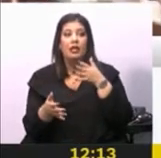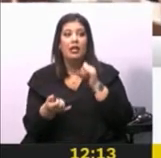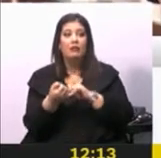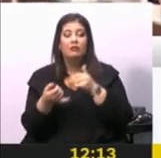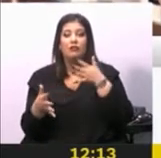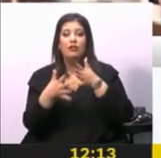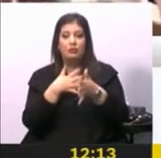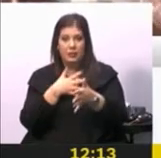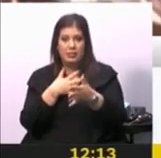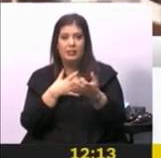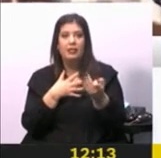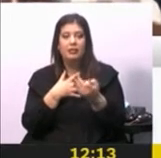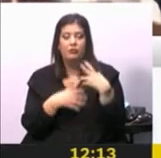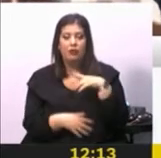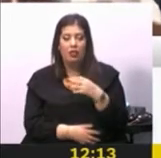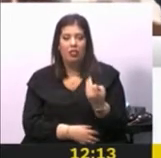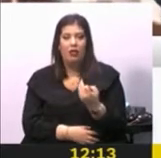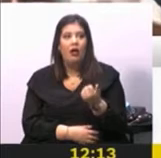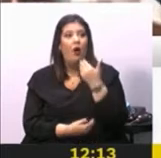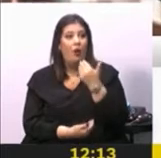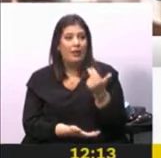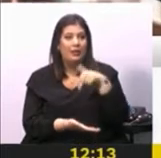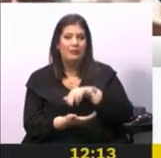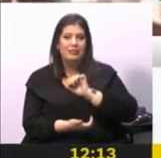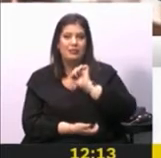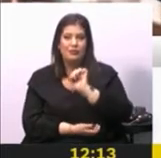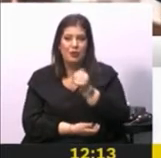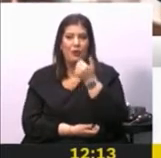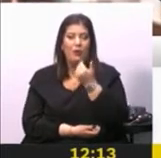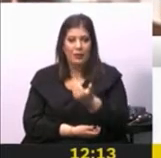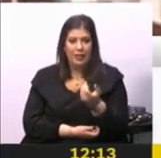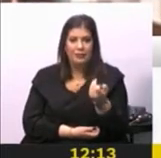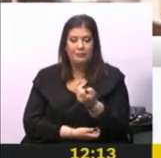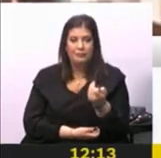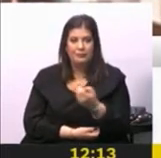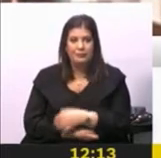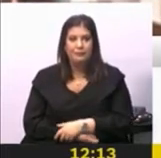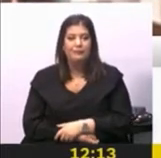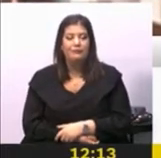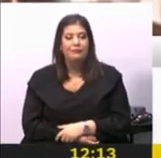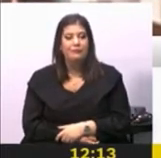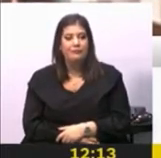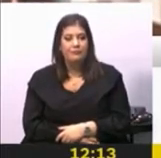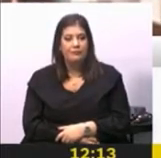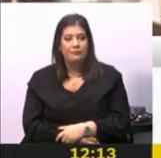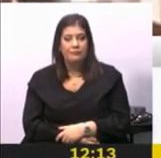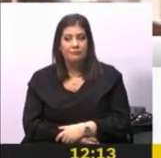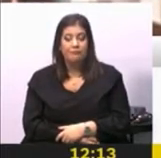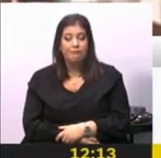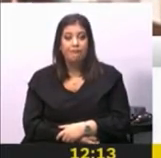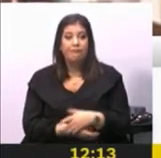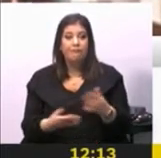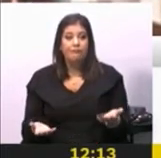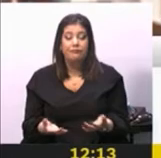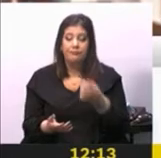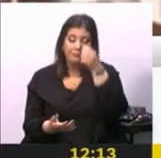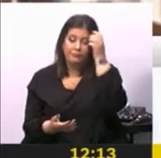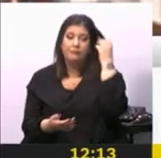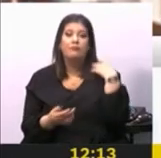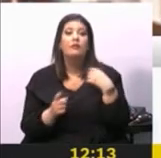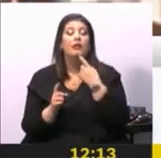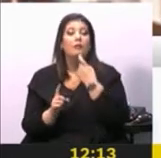Integridade de Portugal. Obrigado por estar connosco nesta edição da Manhã Informativa. Começava por lhe